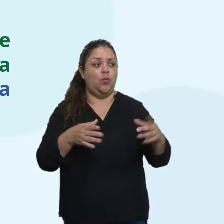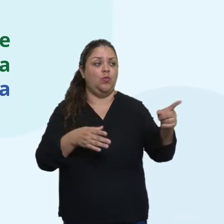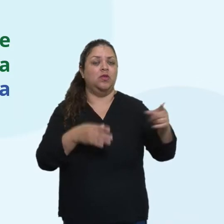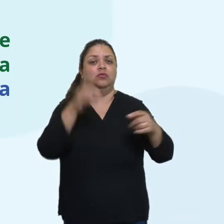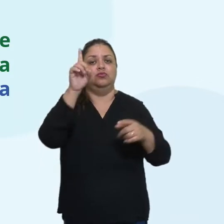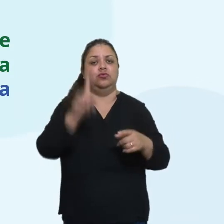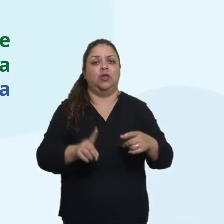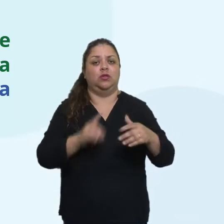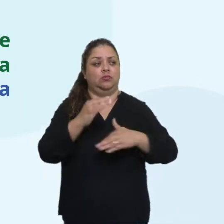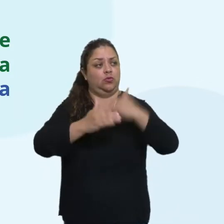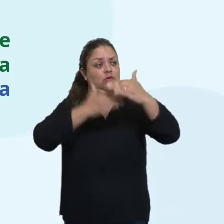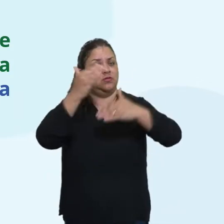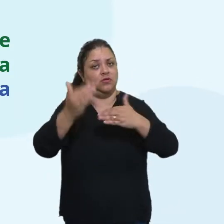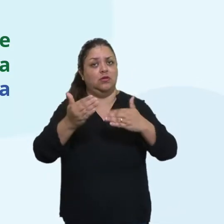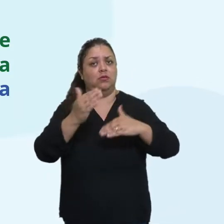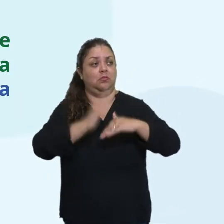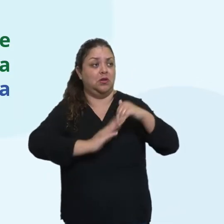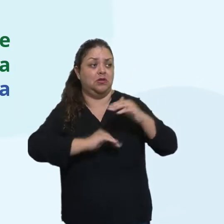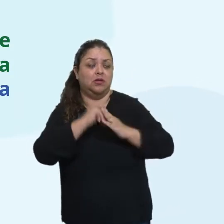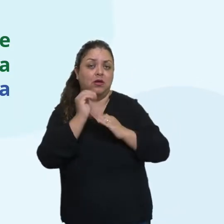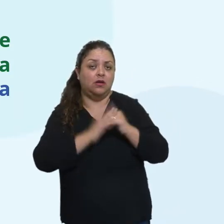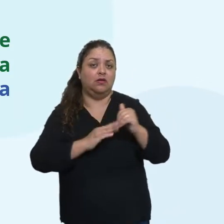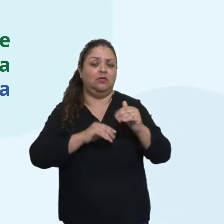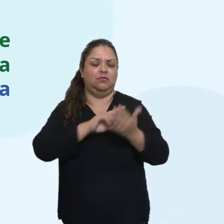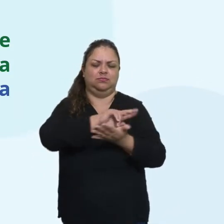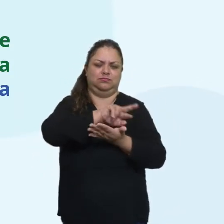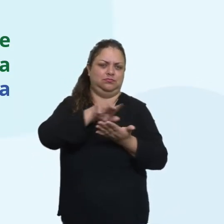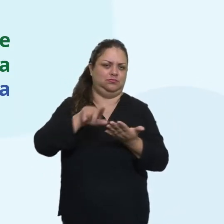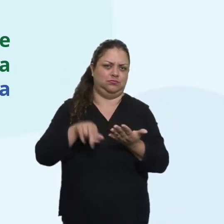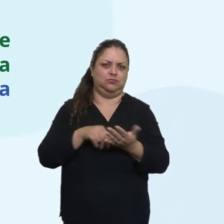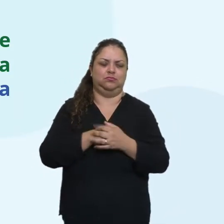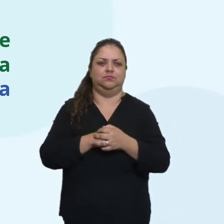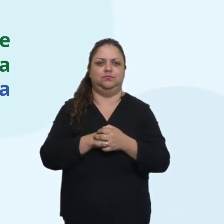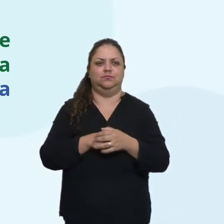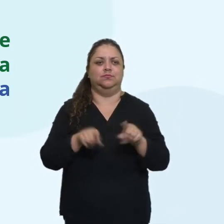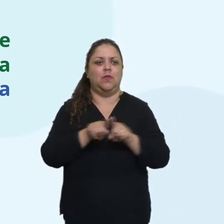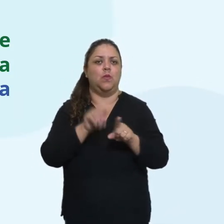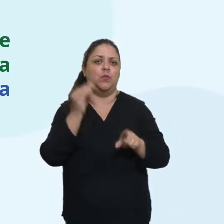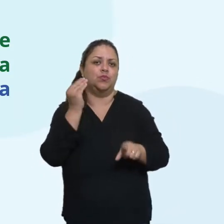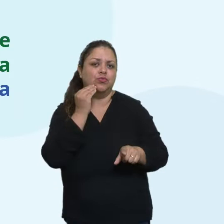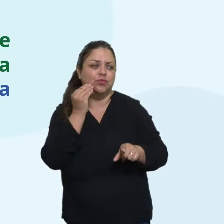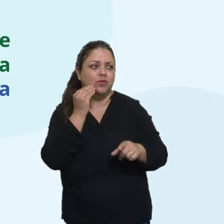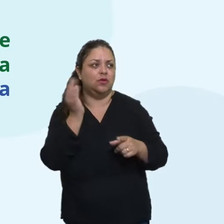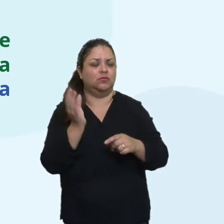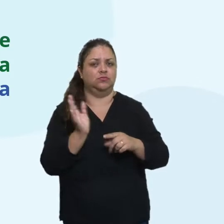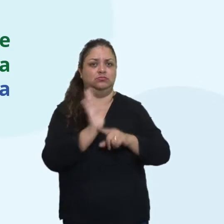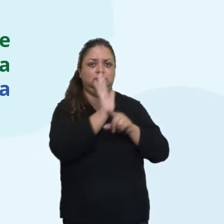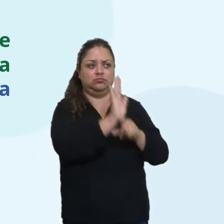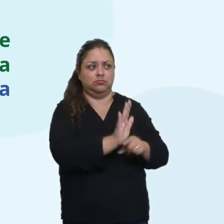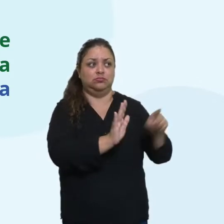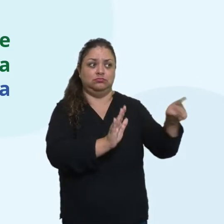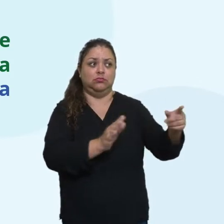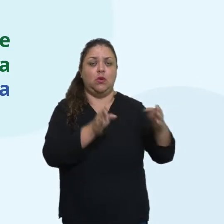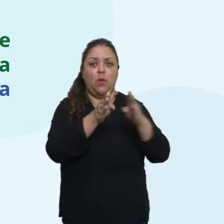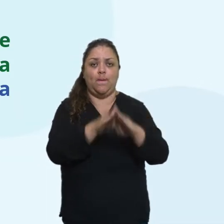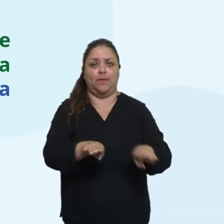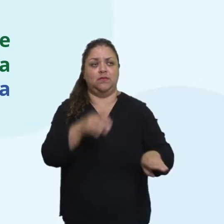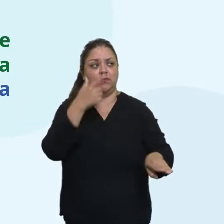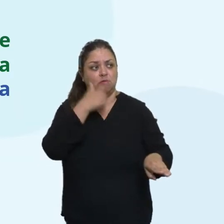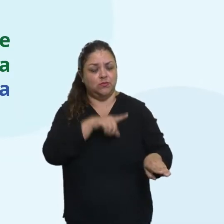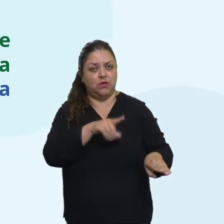é das habilidades A questão aqui da oportunidade da compensação de ausências